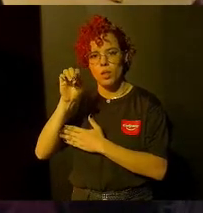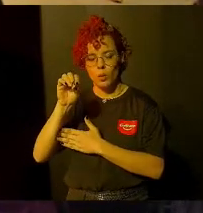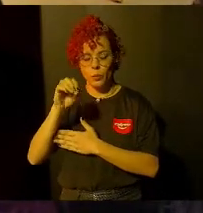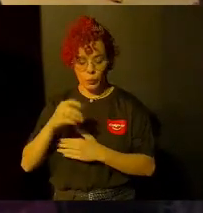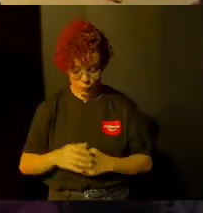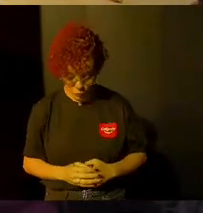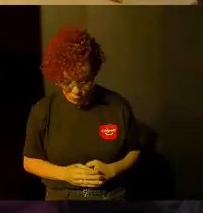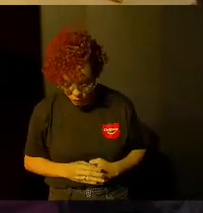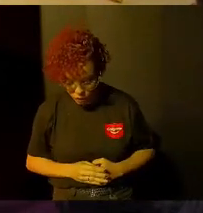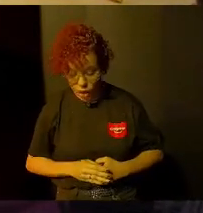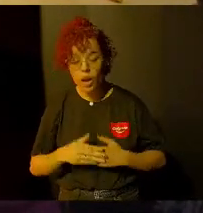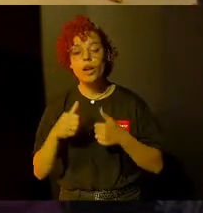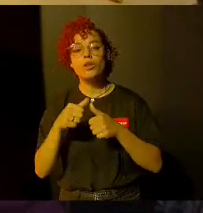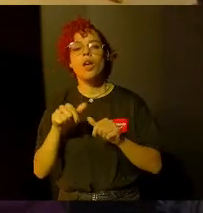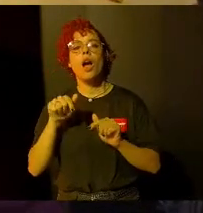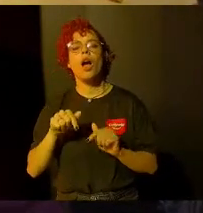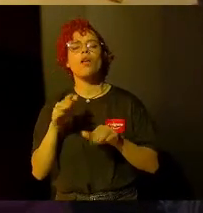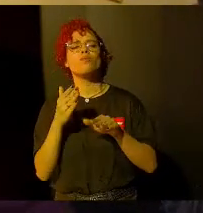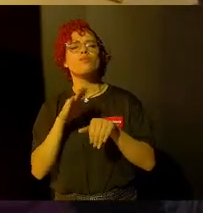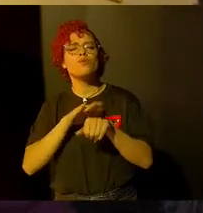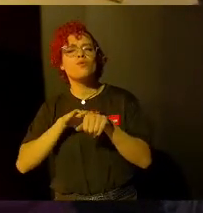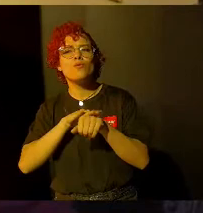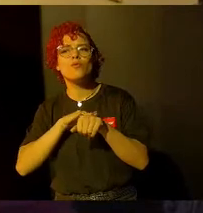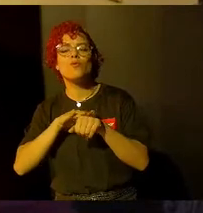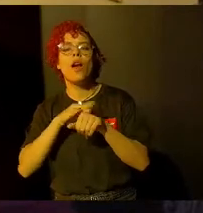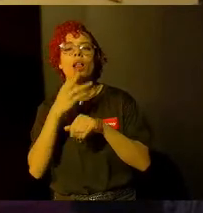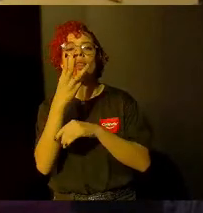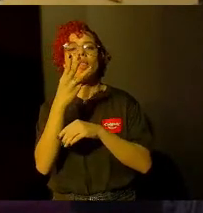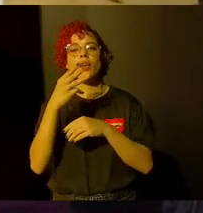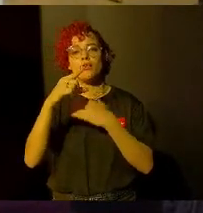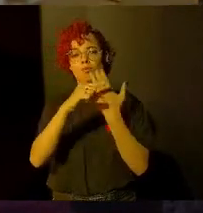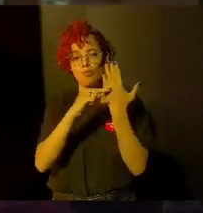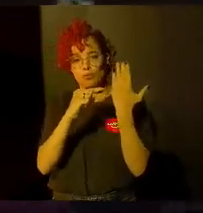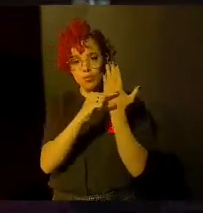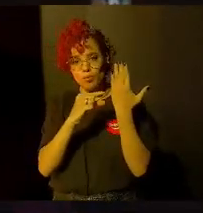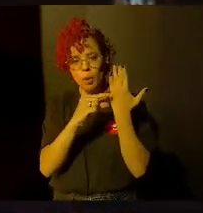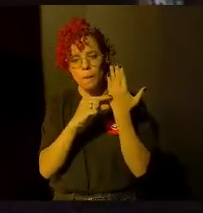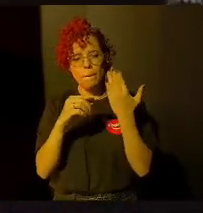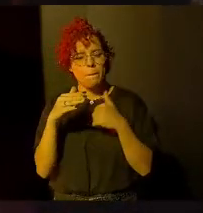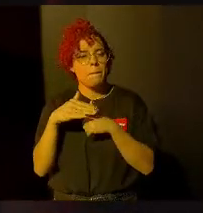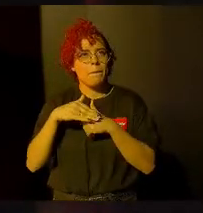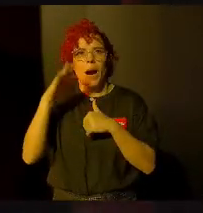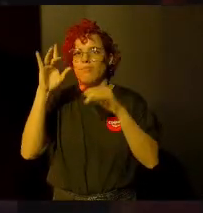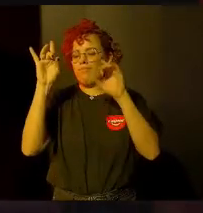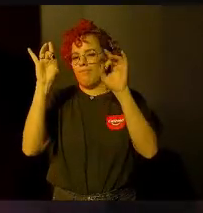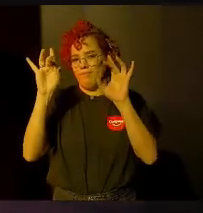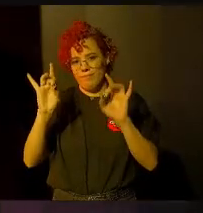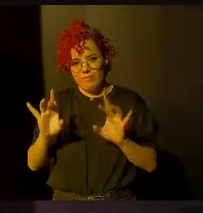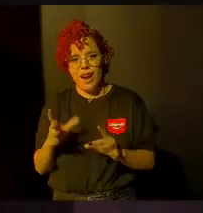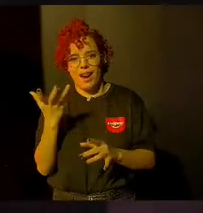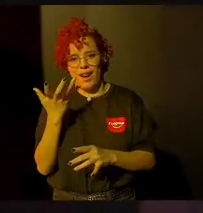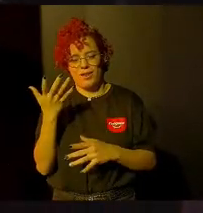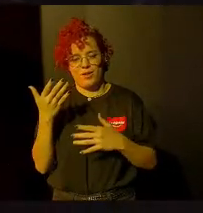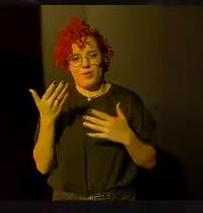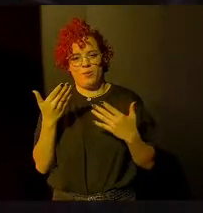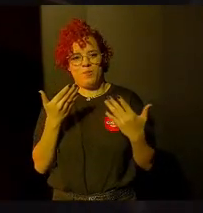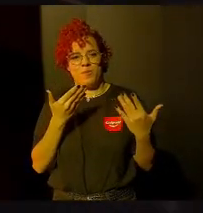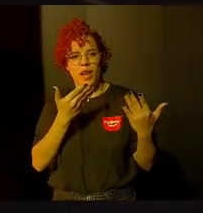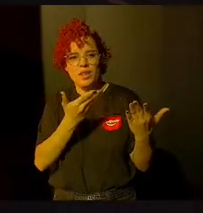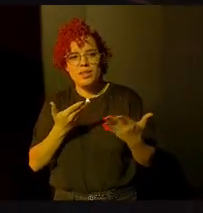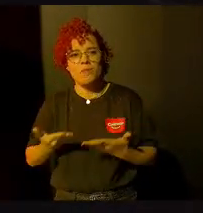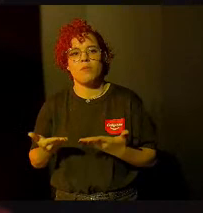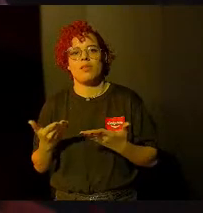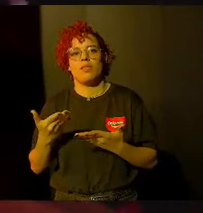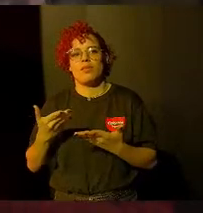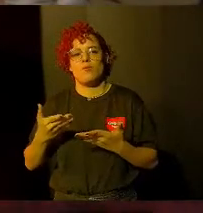e para ajudar nessa conversa três autores mais que especiais e que eu queria que tu recebessem com todo carinho